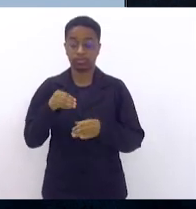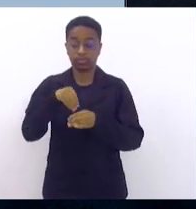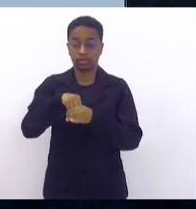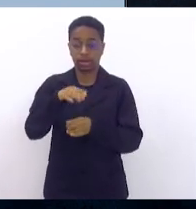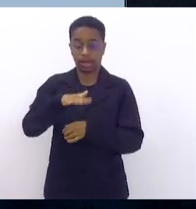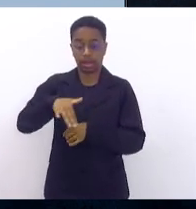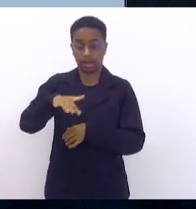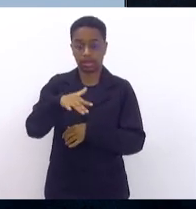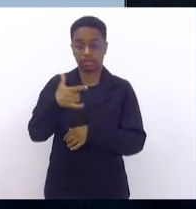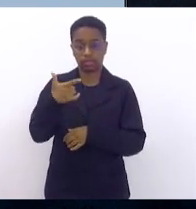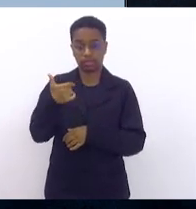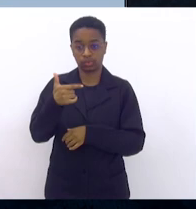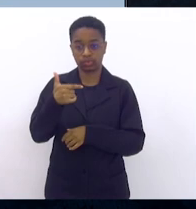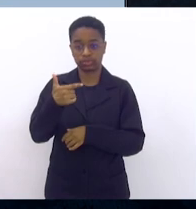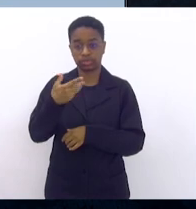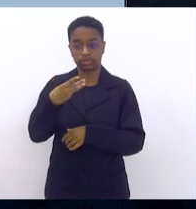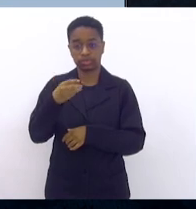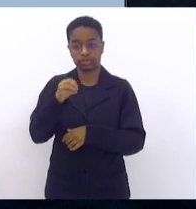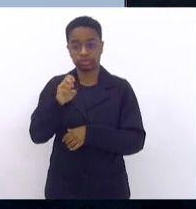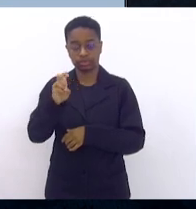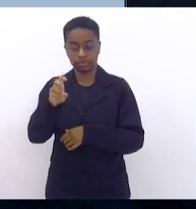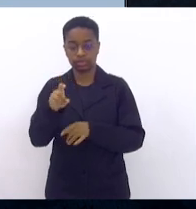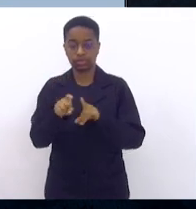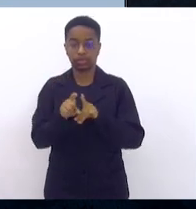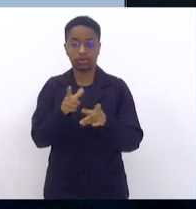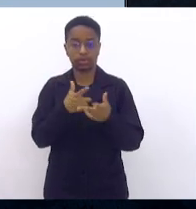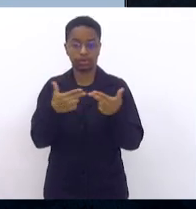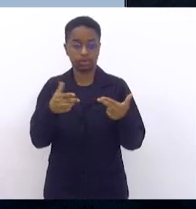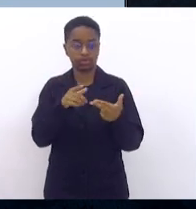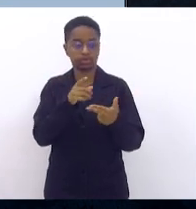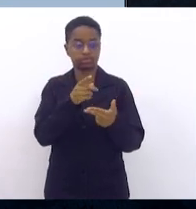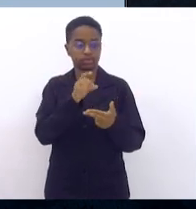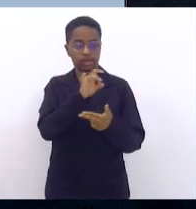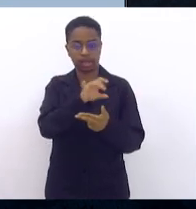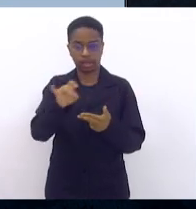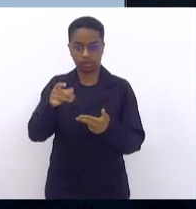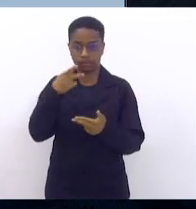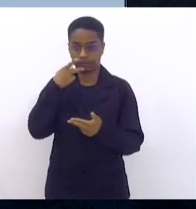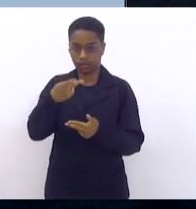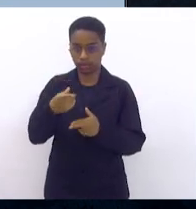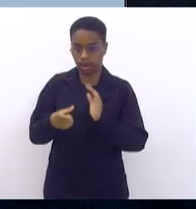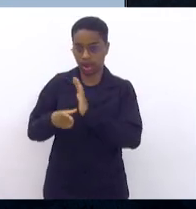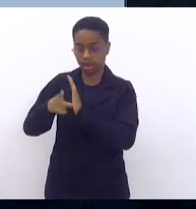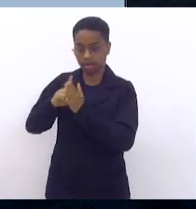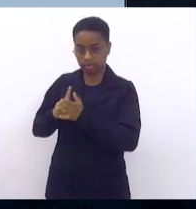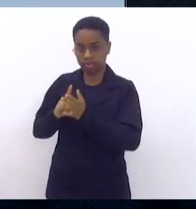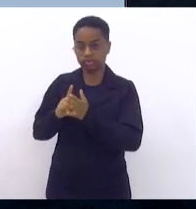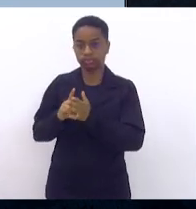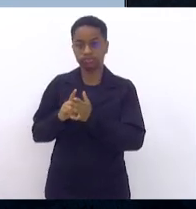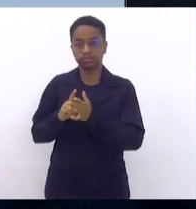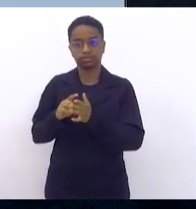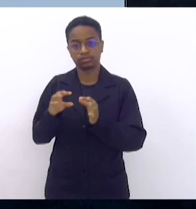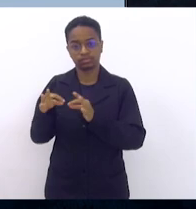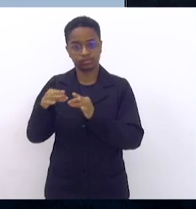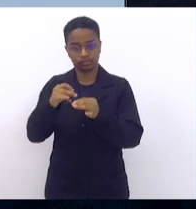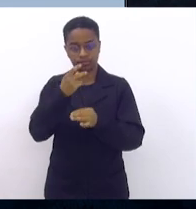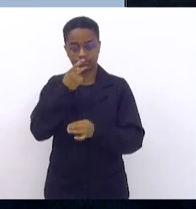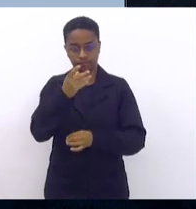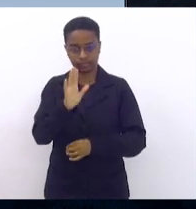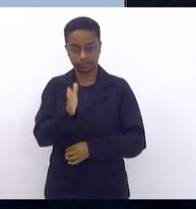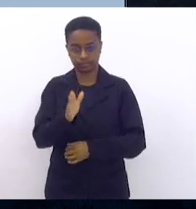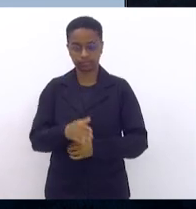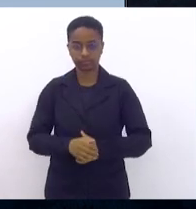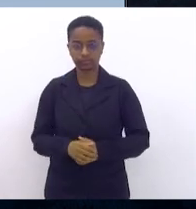da 12 305 E de tudo que já foi falado Fabiana Gladstone a Ana falou a tia Ju enfim